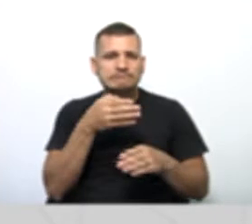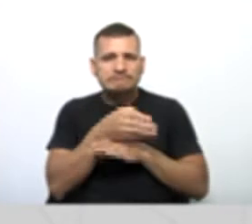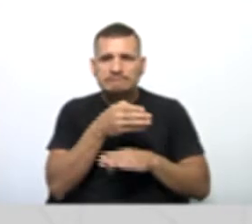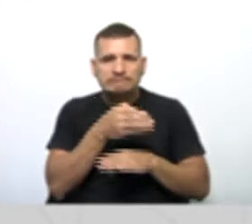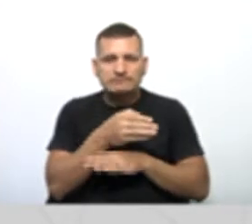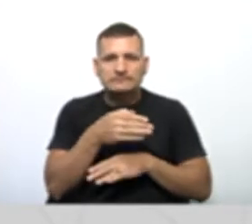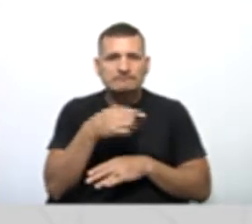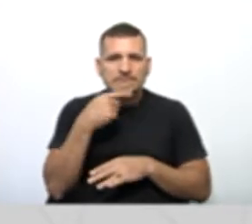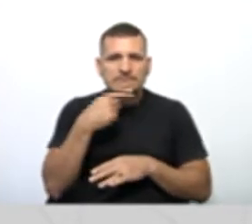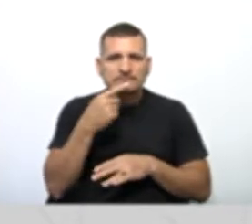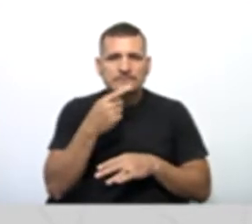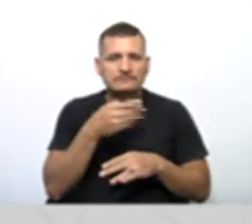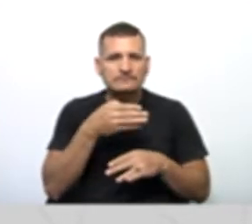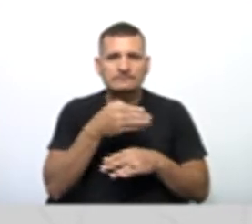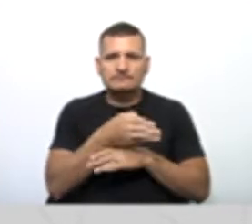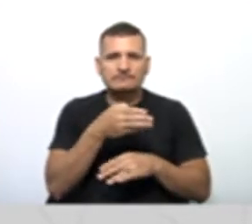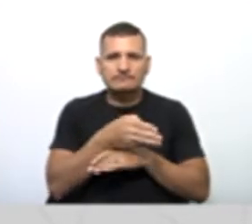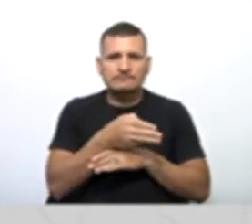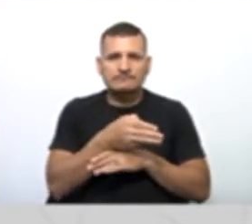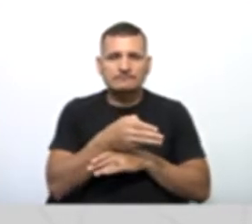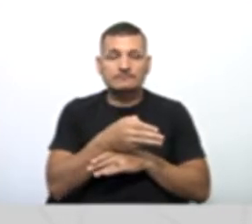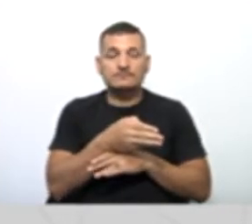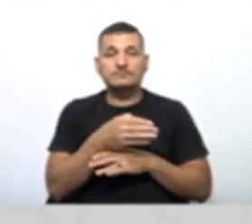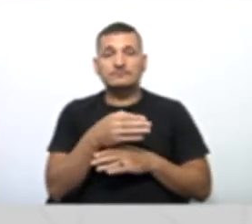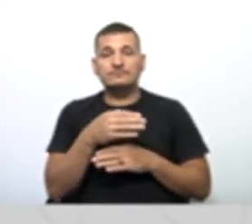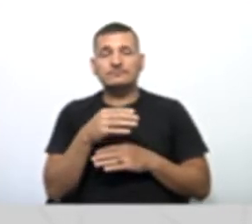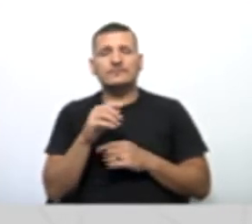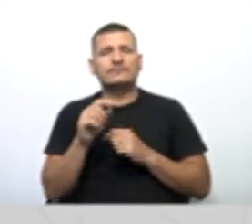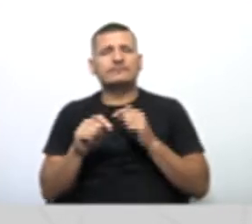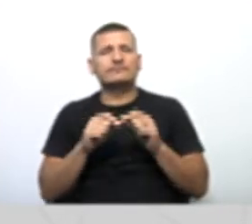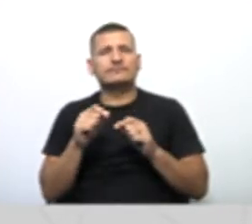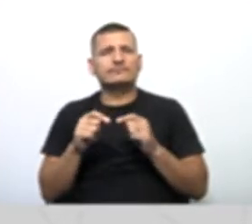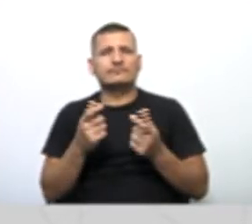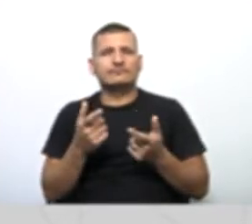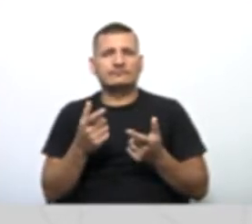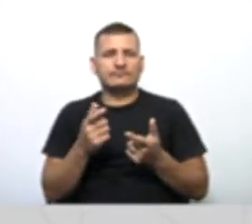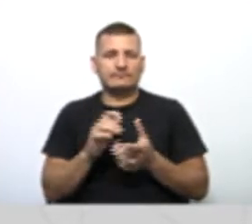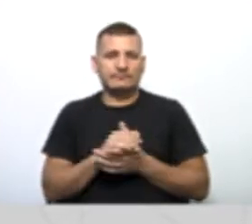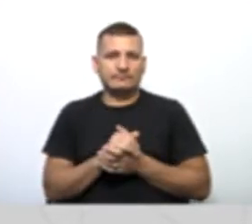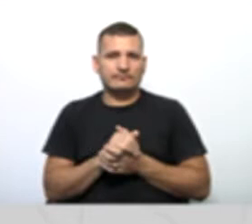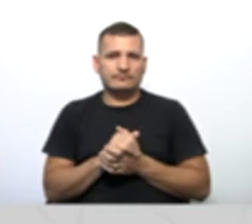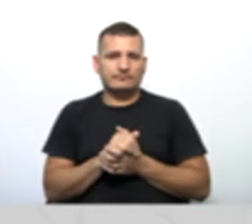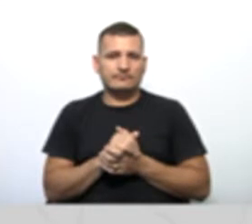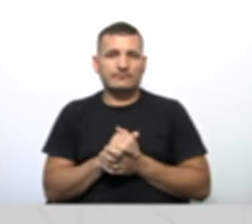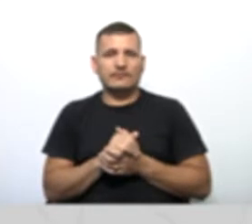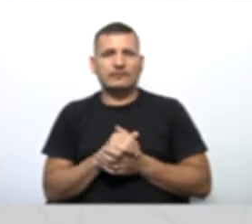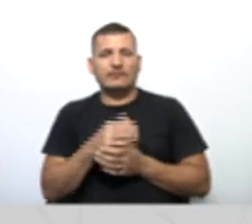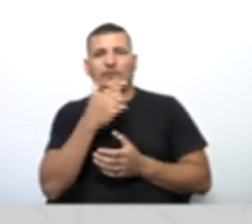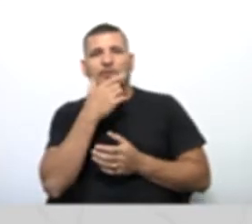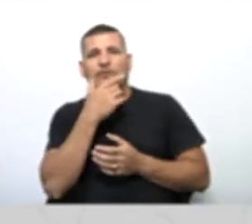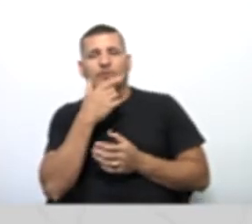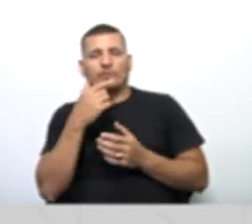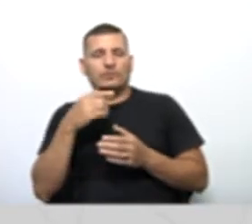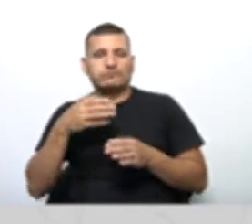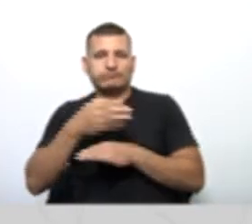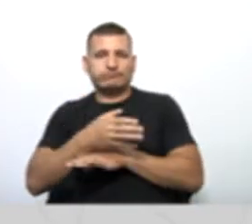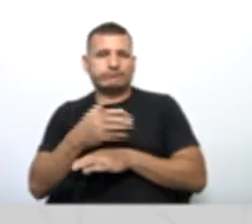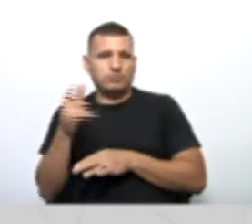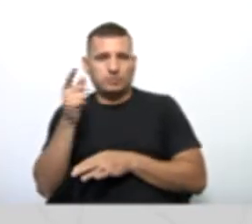Então, pede-se um retorno, era em moeda, Bitcoin, moeda digital, né, o